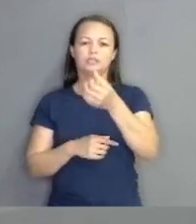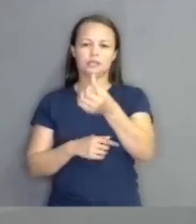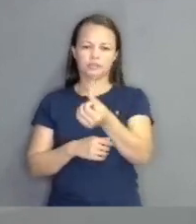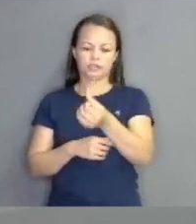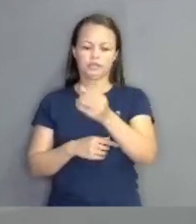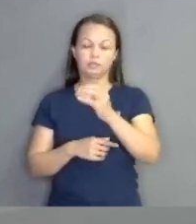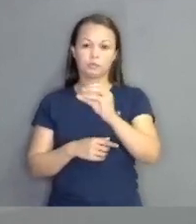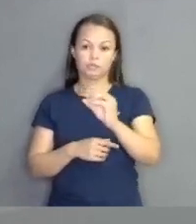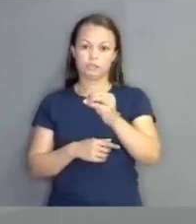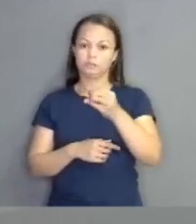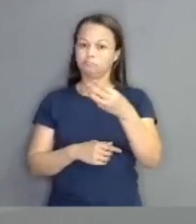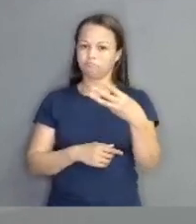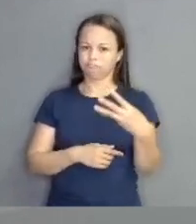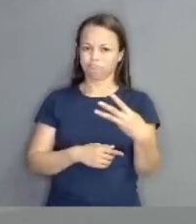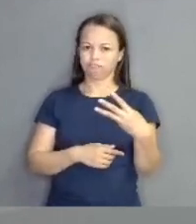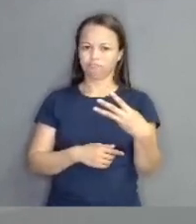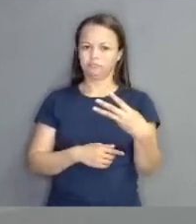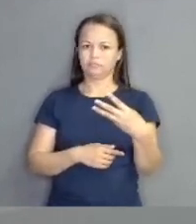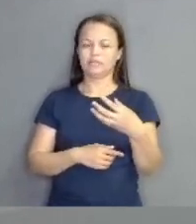603, ó,